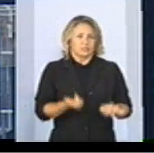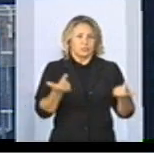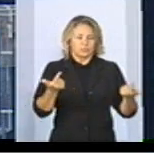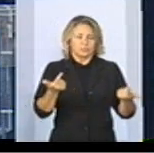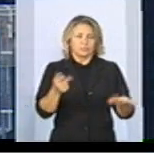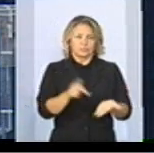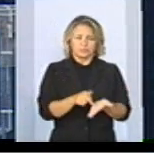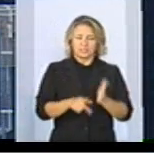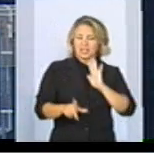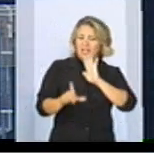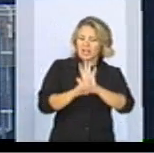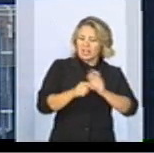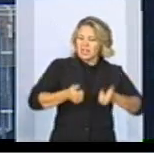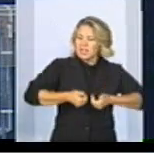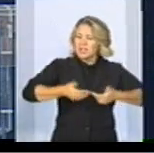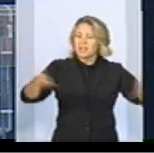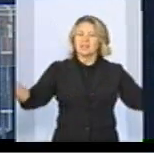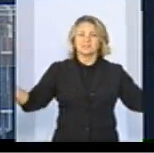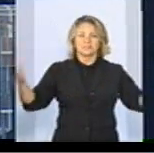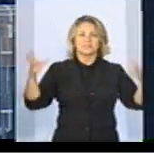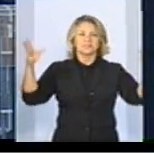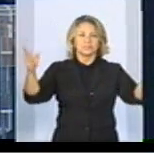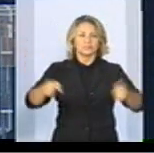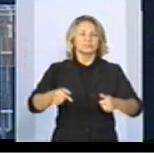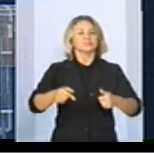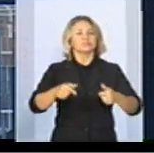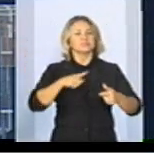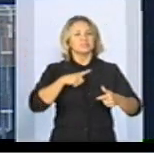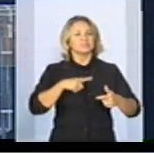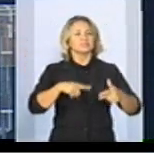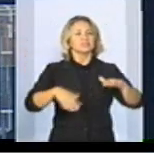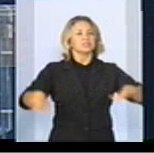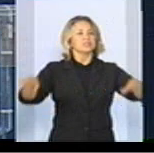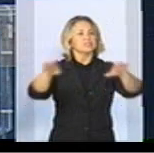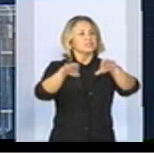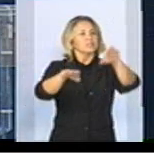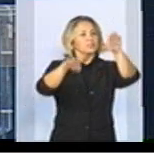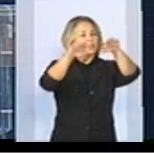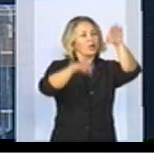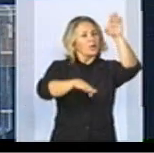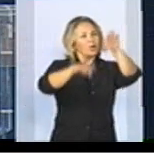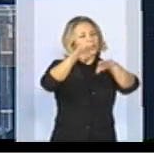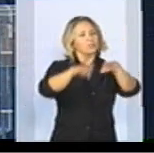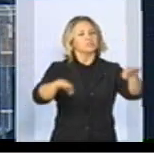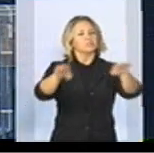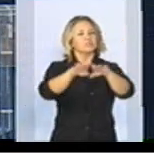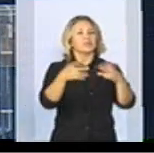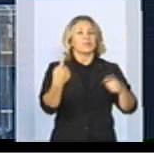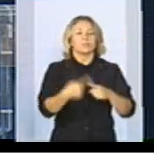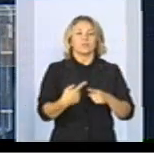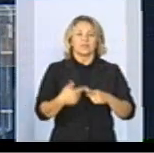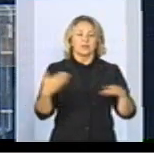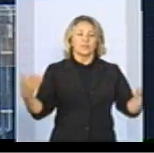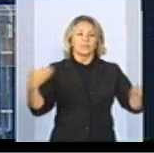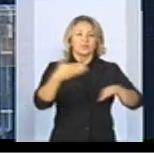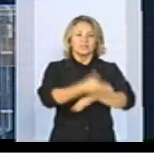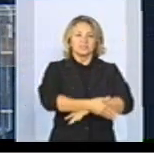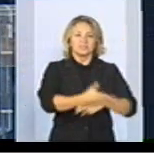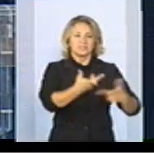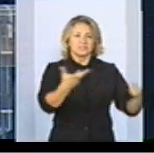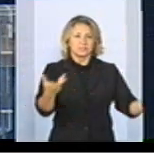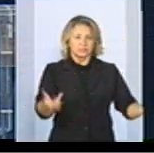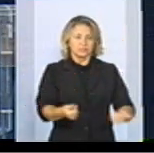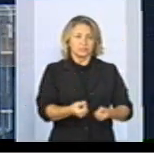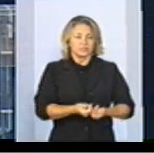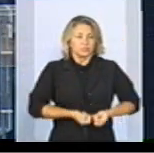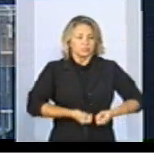A lei abre espaço para a produção nacional em um cenário de desigual condições, pois as barreiras de entrada na atividade de programação são